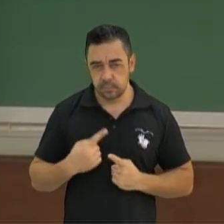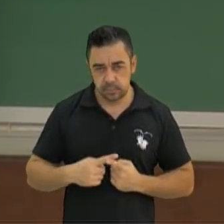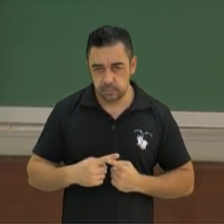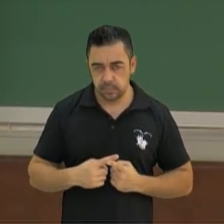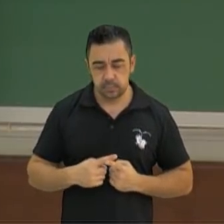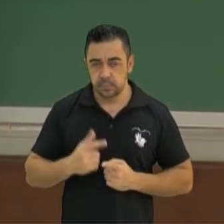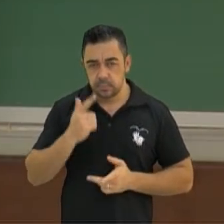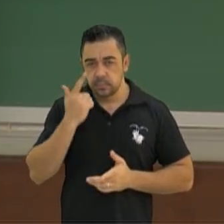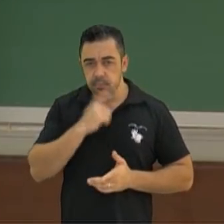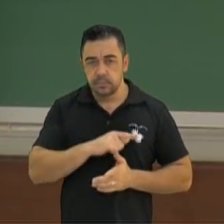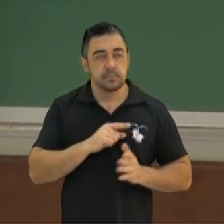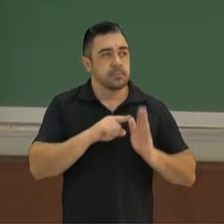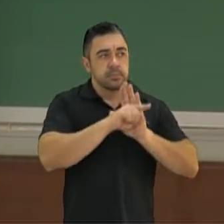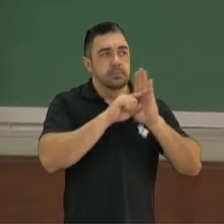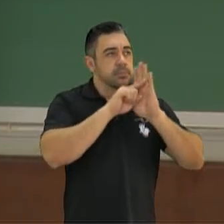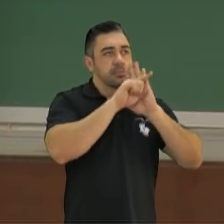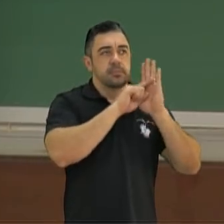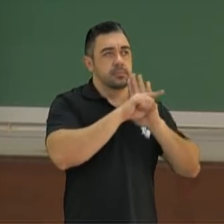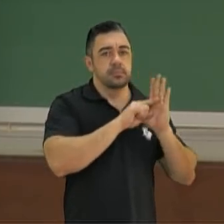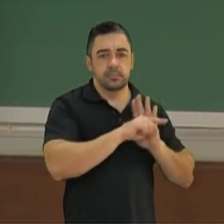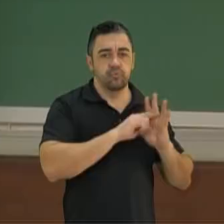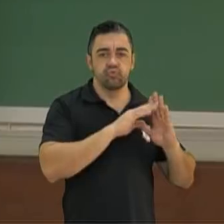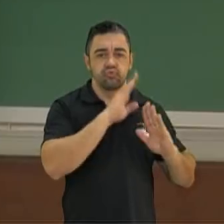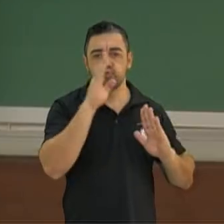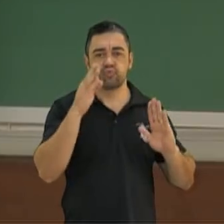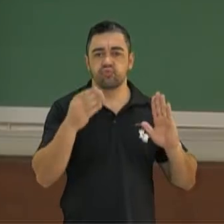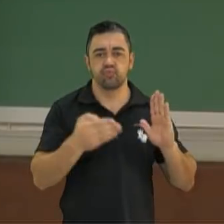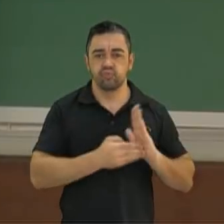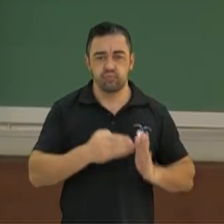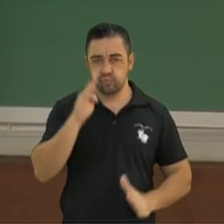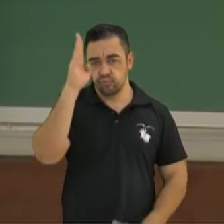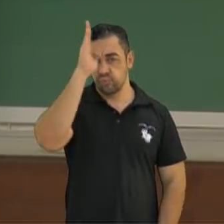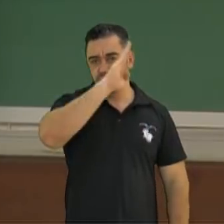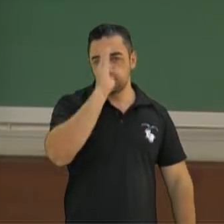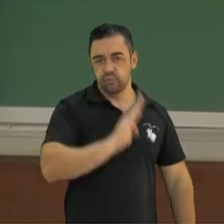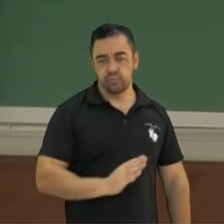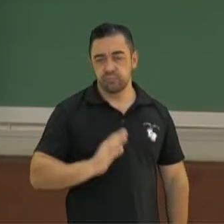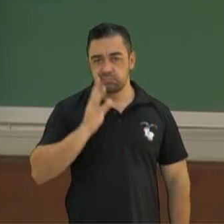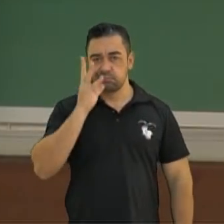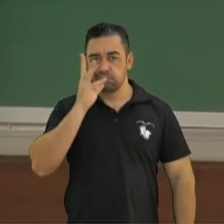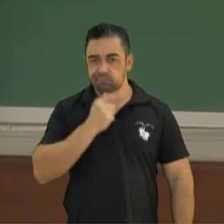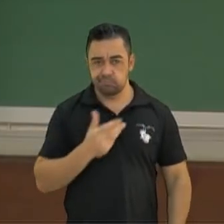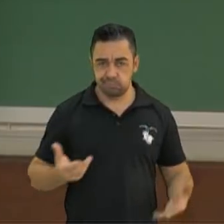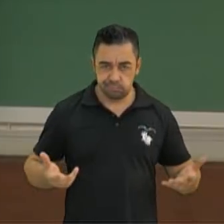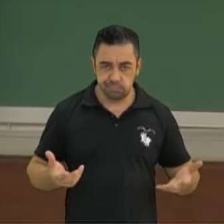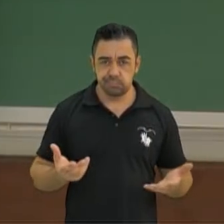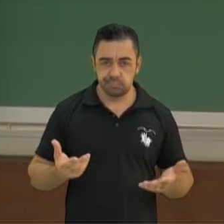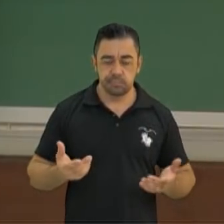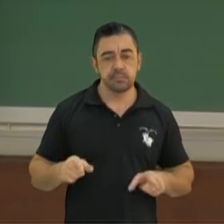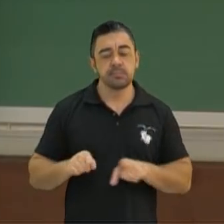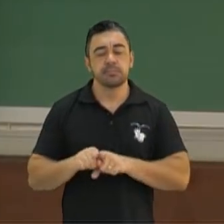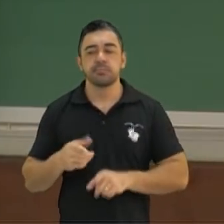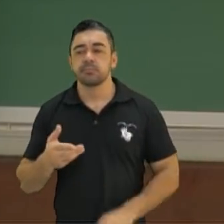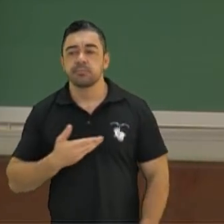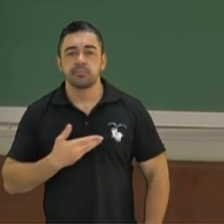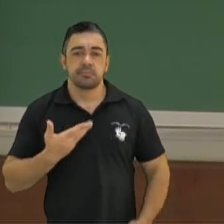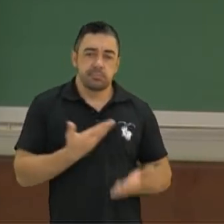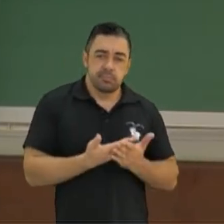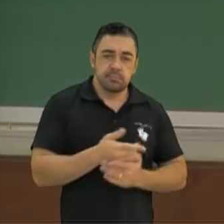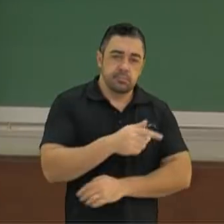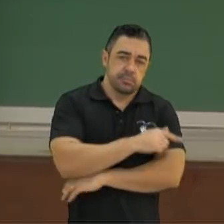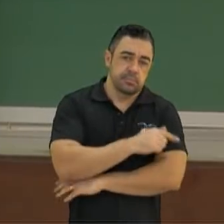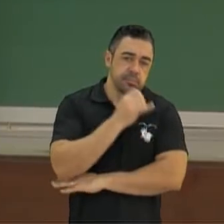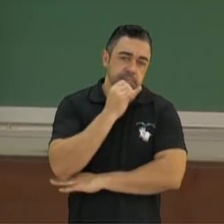ter condições de sair entrevistando todo mundo, né? Todos os coleguinhas que também estudam no 7º ano do Fundamental,